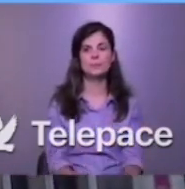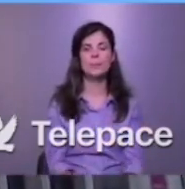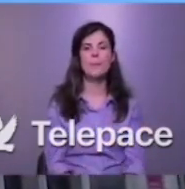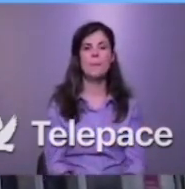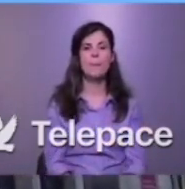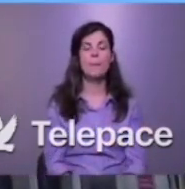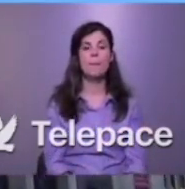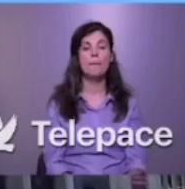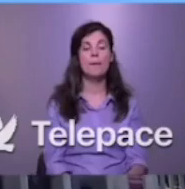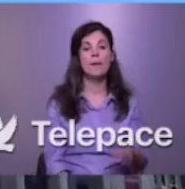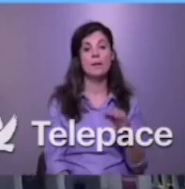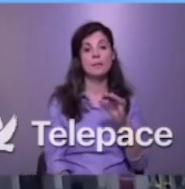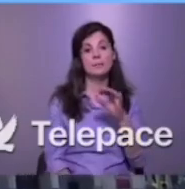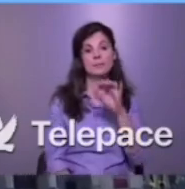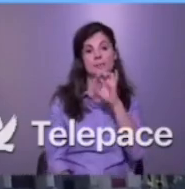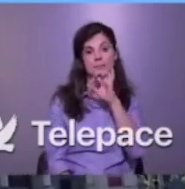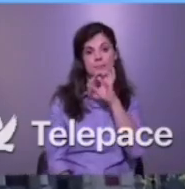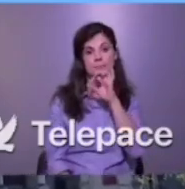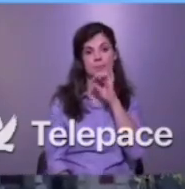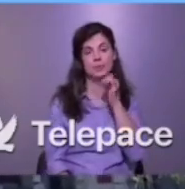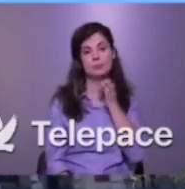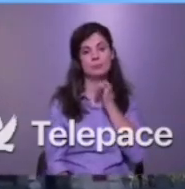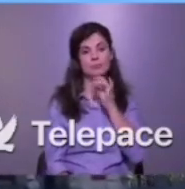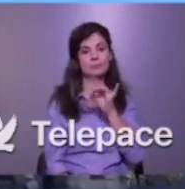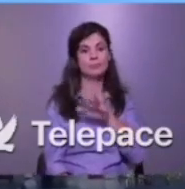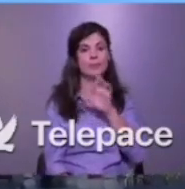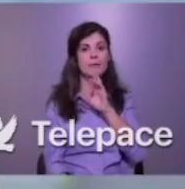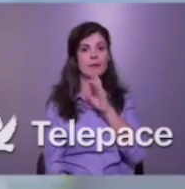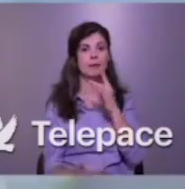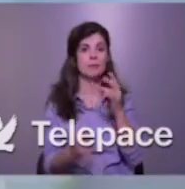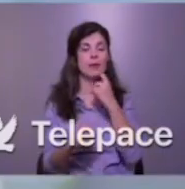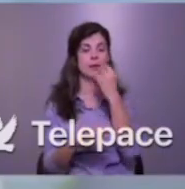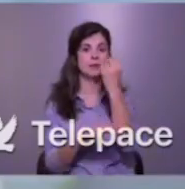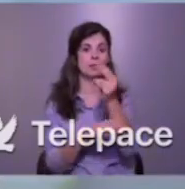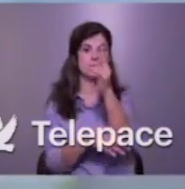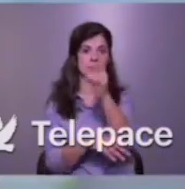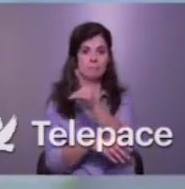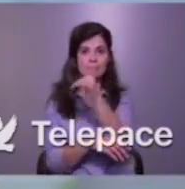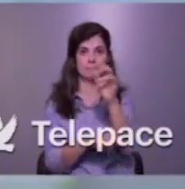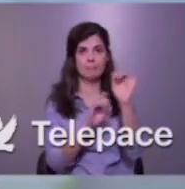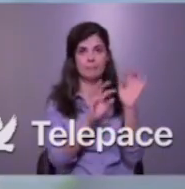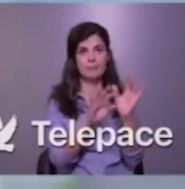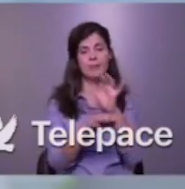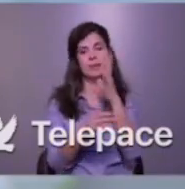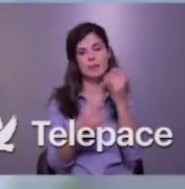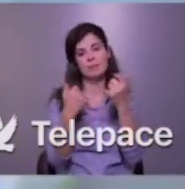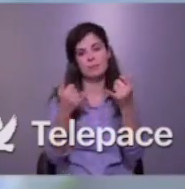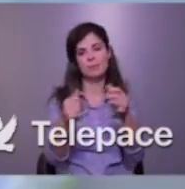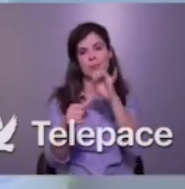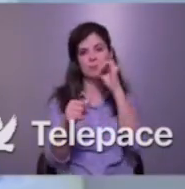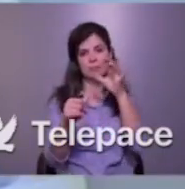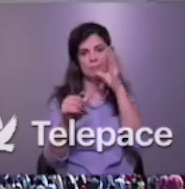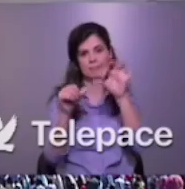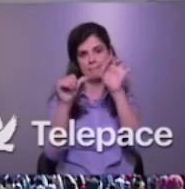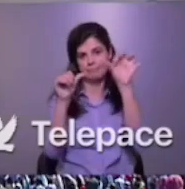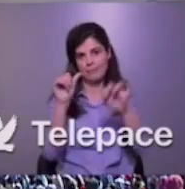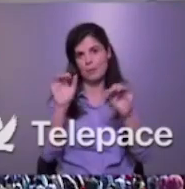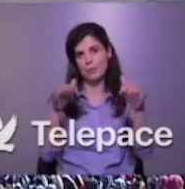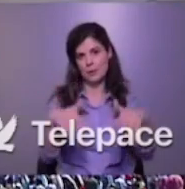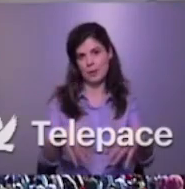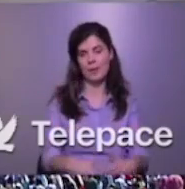O Sr. Bispo de Leiria Fátima benze os objetos religiosos e dirige-nos uma palavra final.